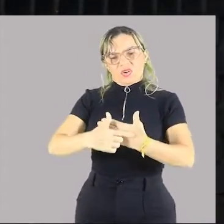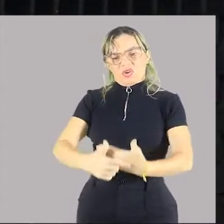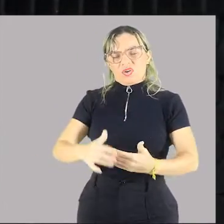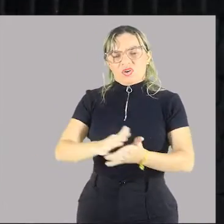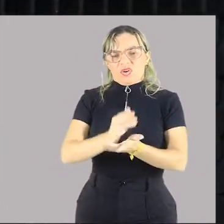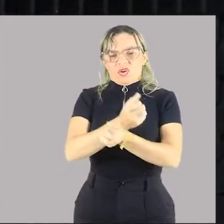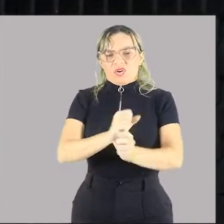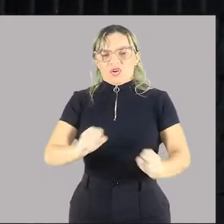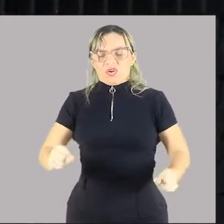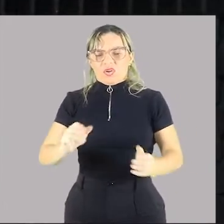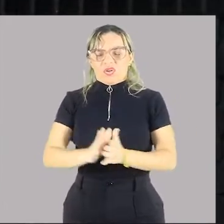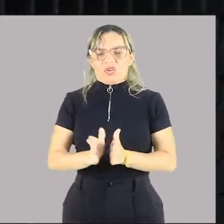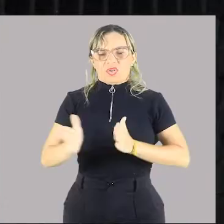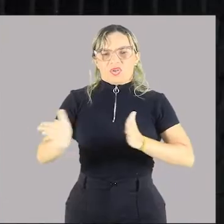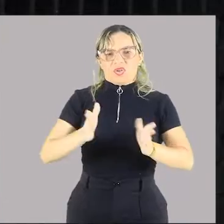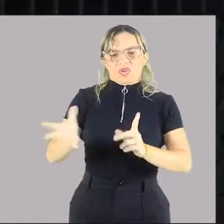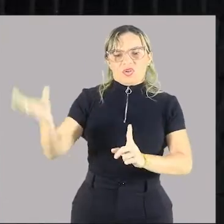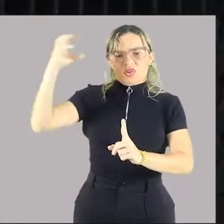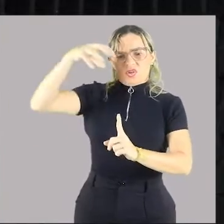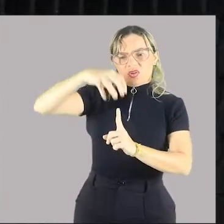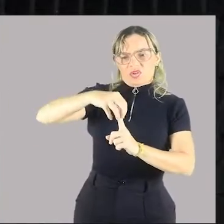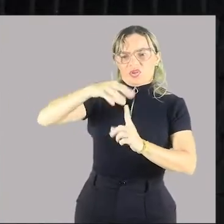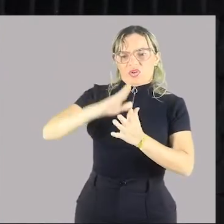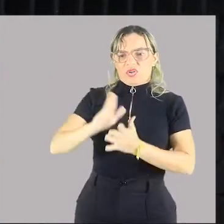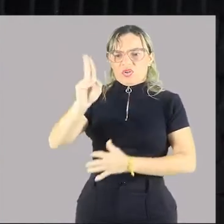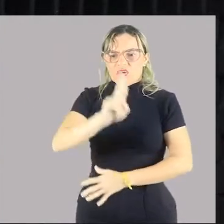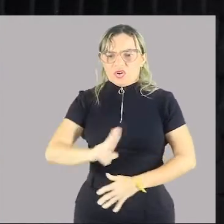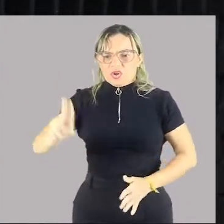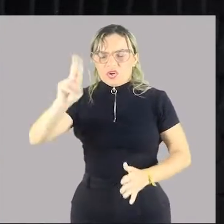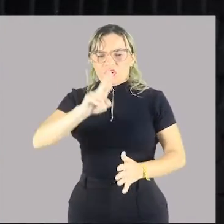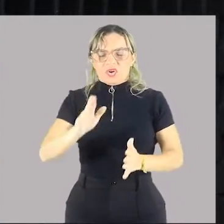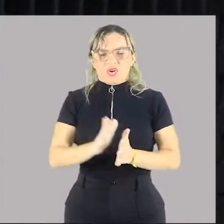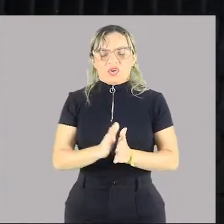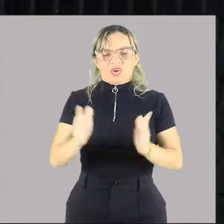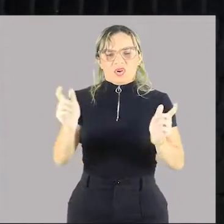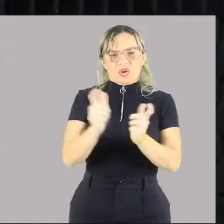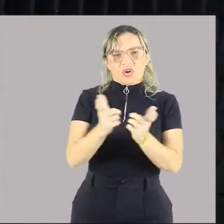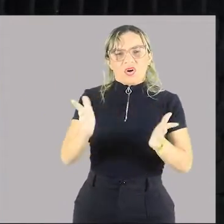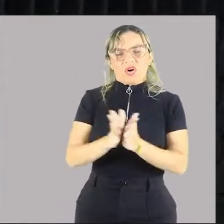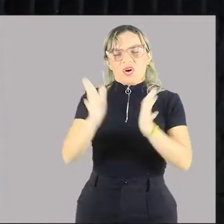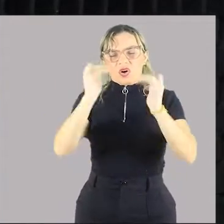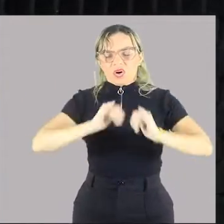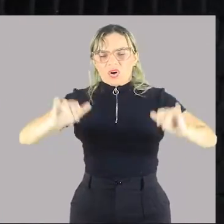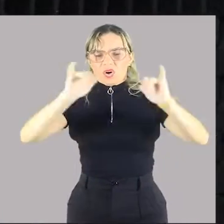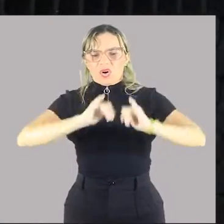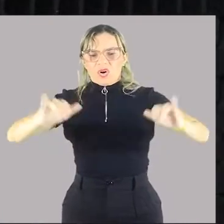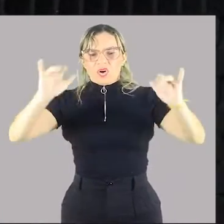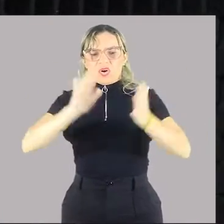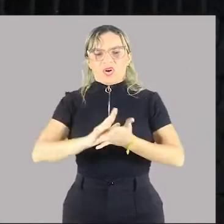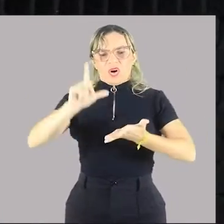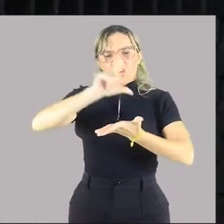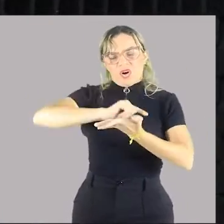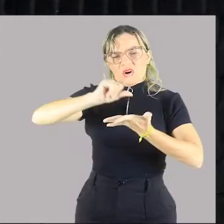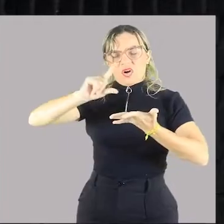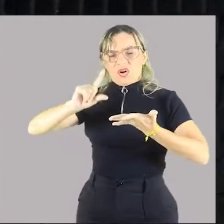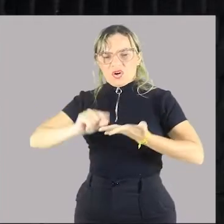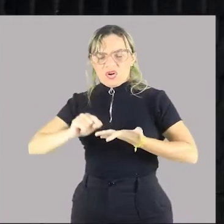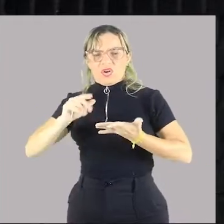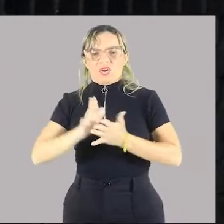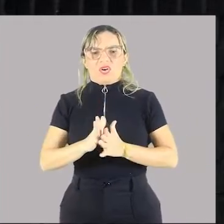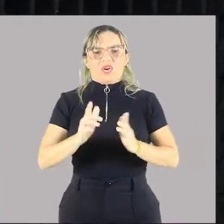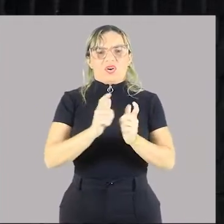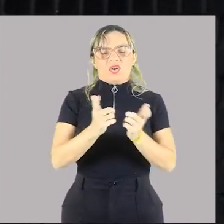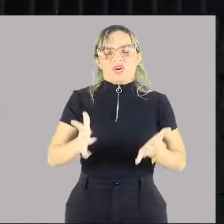monarquia, usando inclusive o quê? Os jornais, publica artigos em jornais,